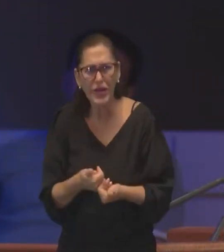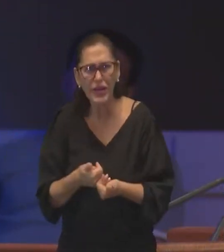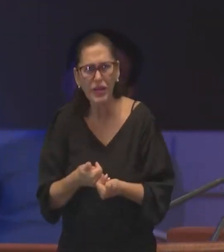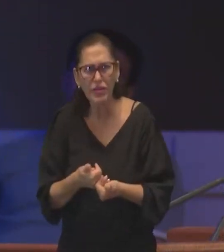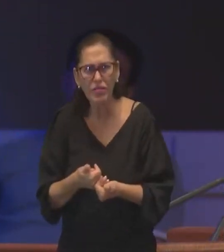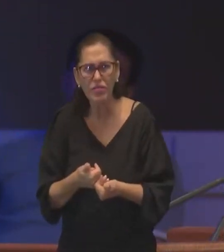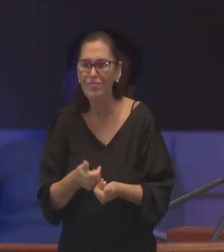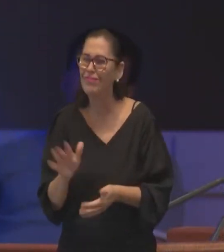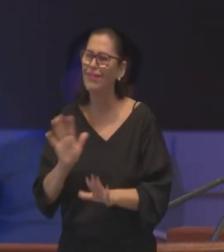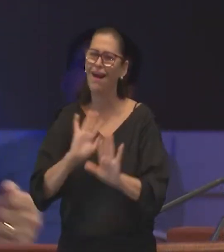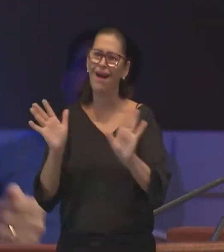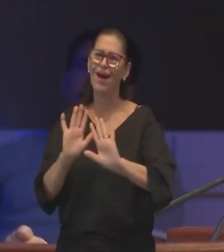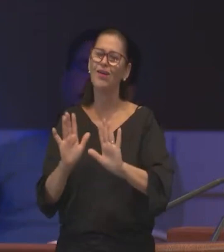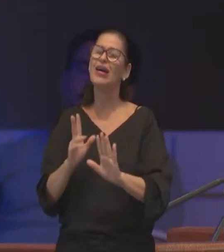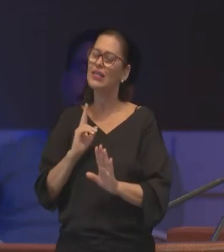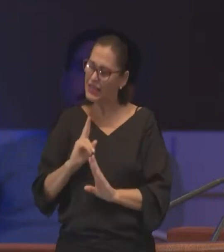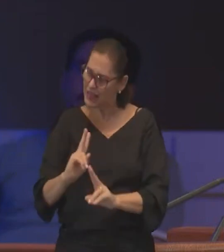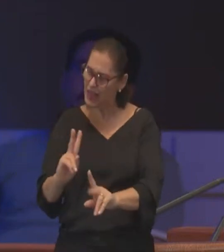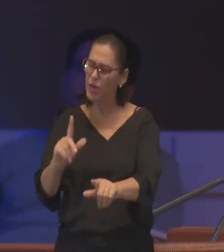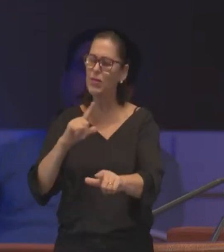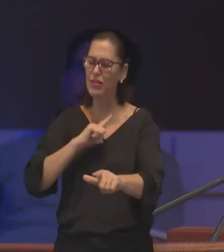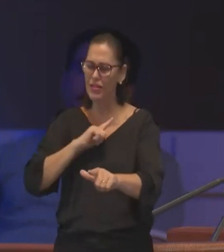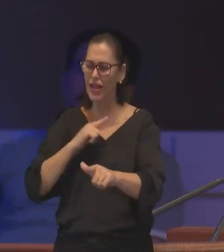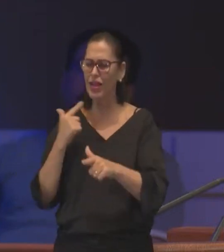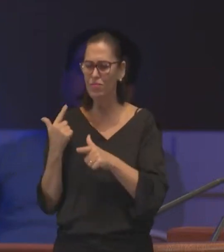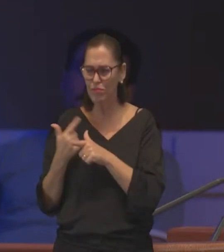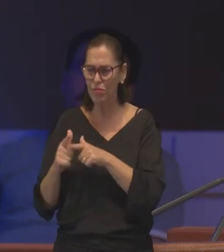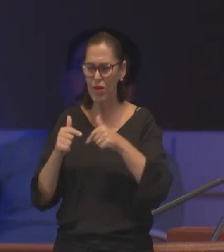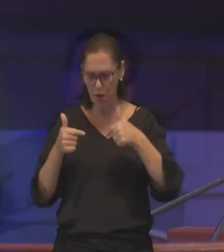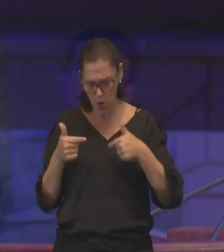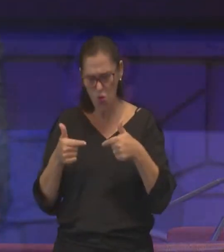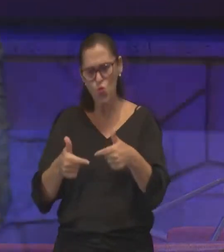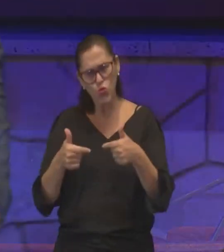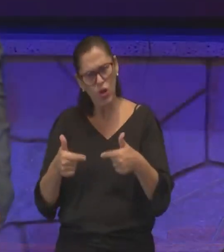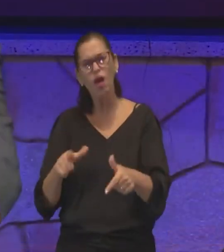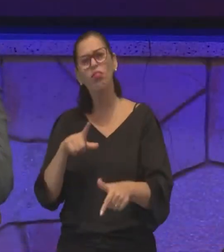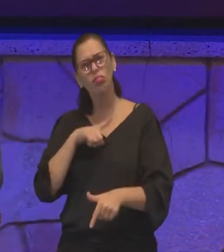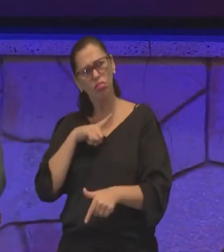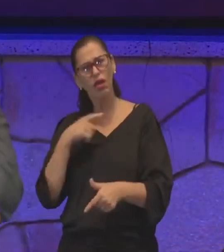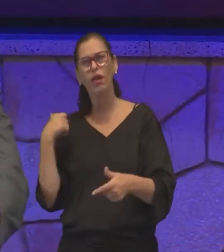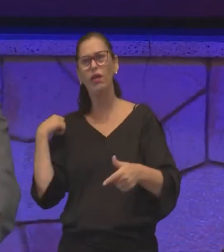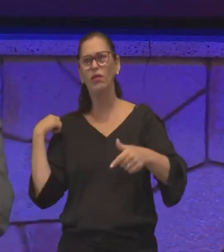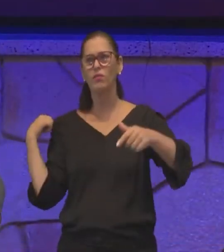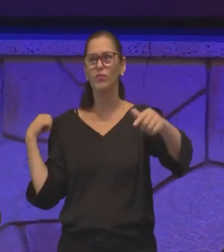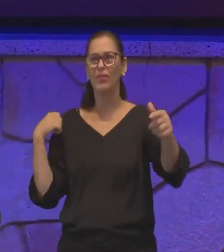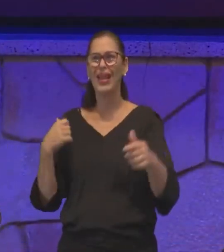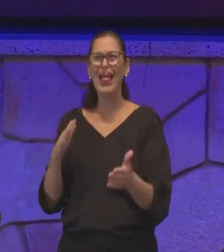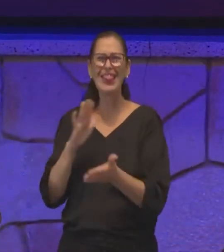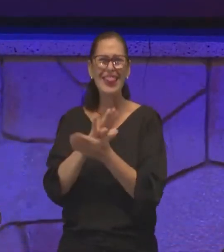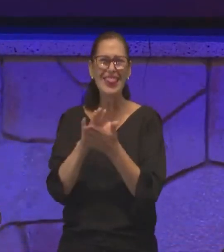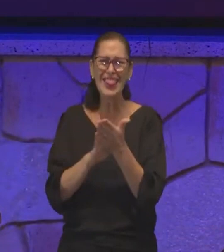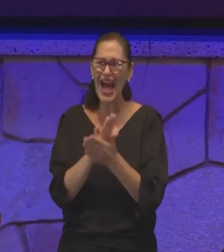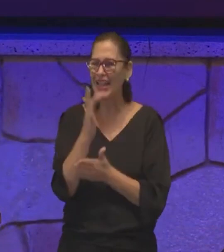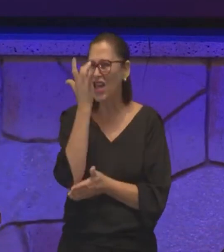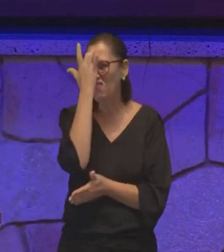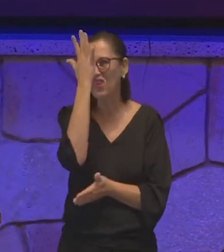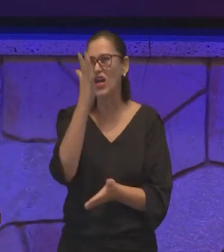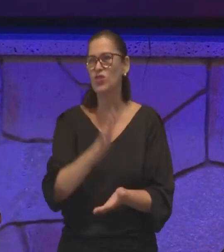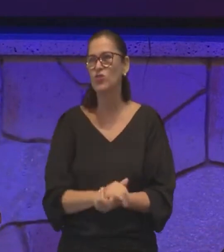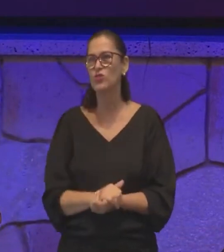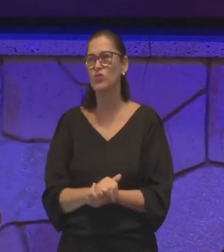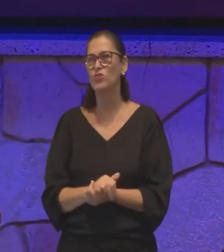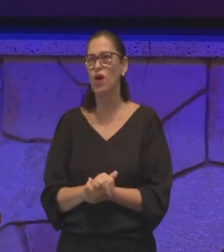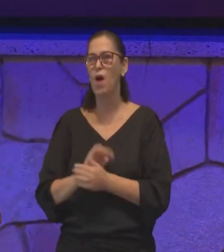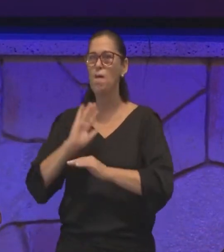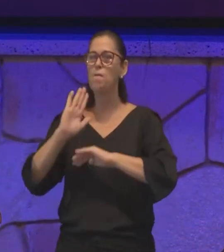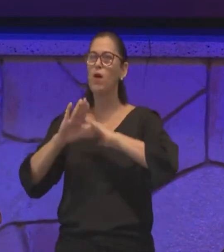dificuldade. Toda luta é com muita dificuldade. Nada é fácil. Nenhum